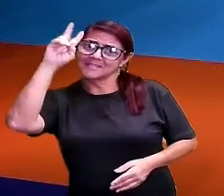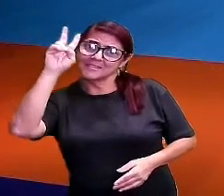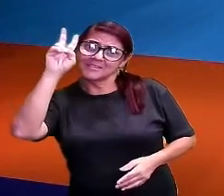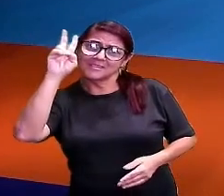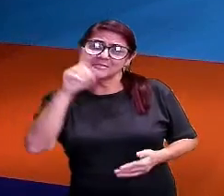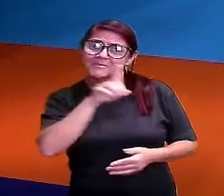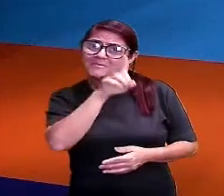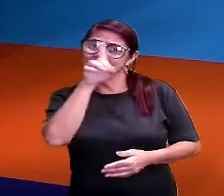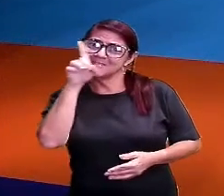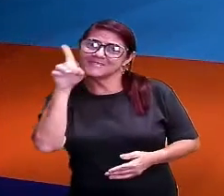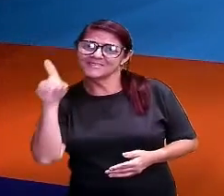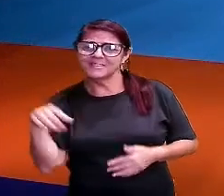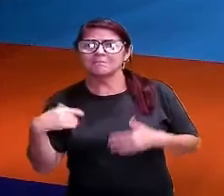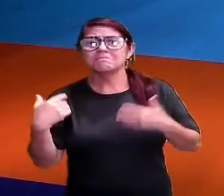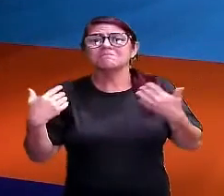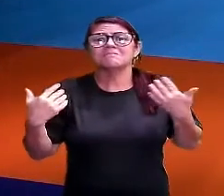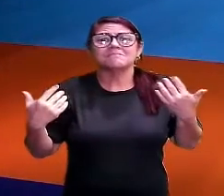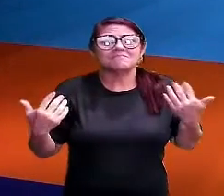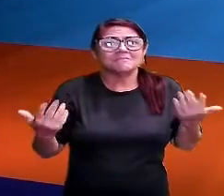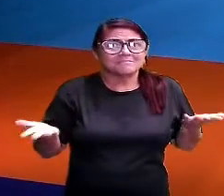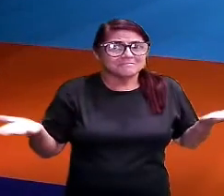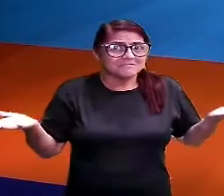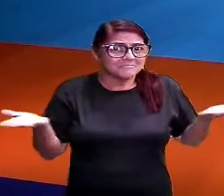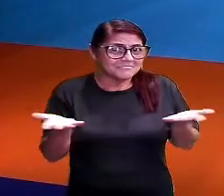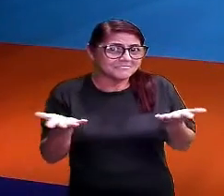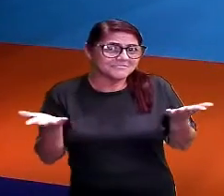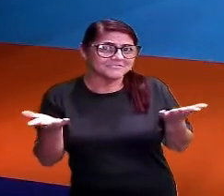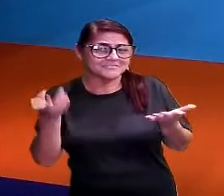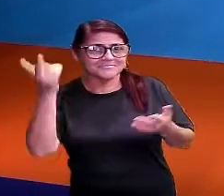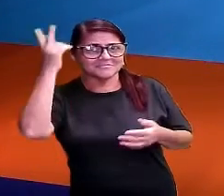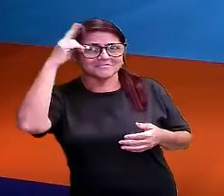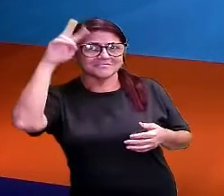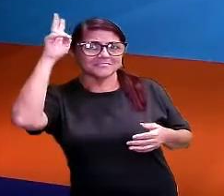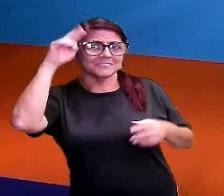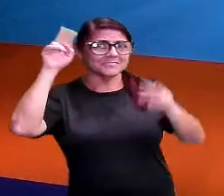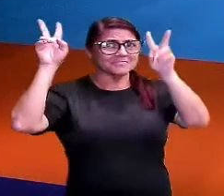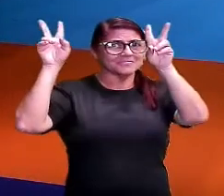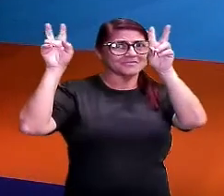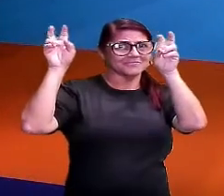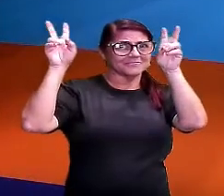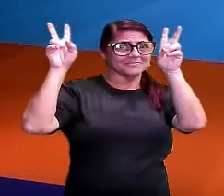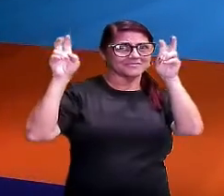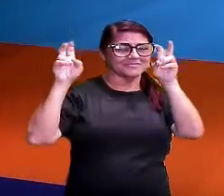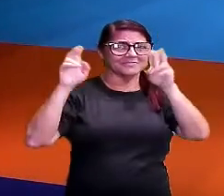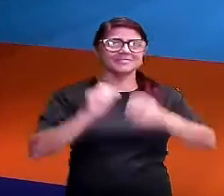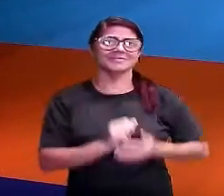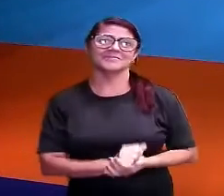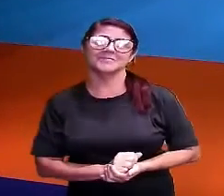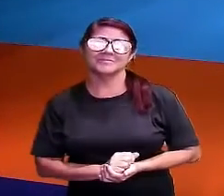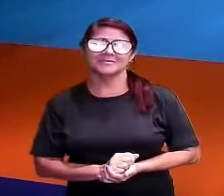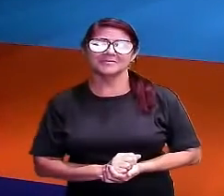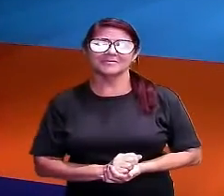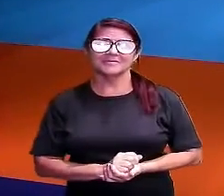história do dia. Então, a nossa historinha de hoje se chama, vamos ver qual é?